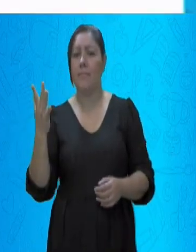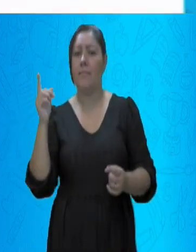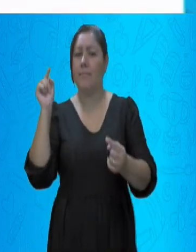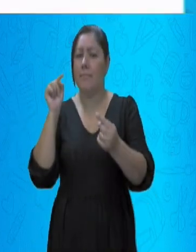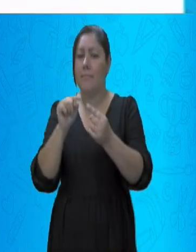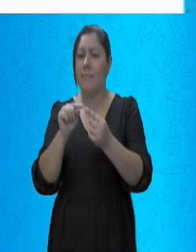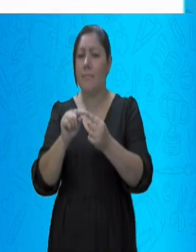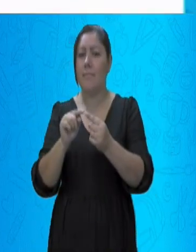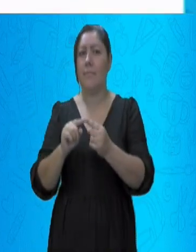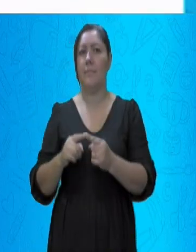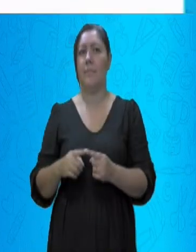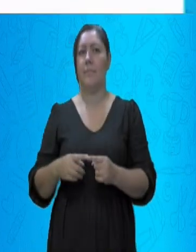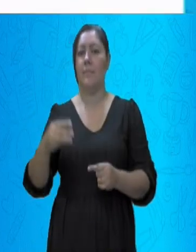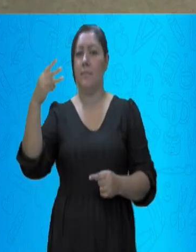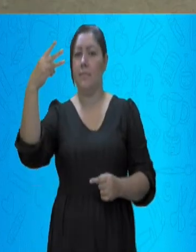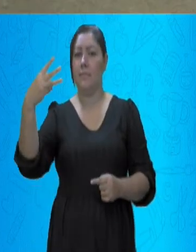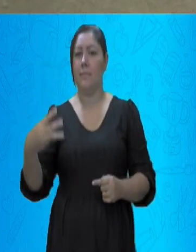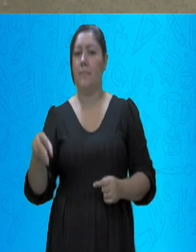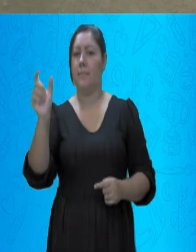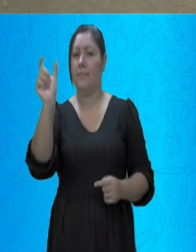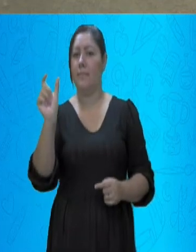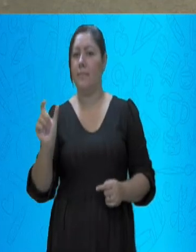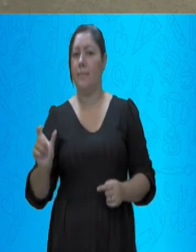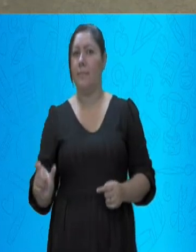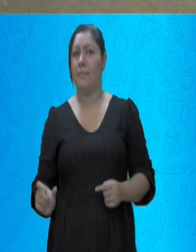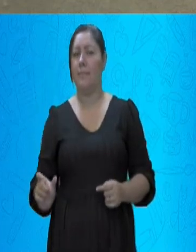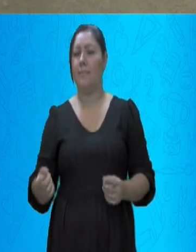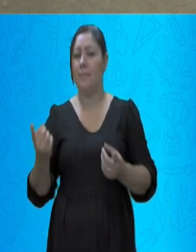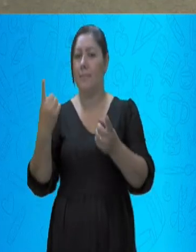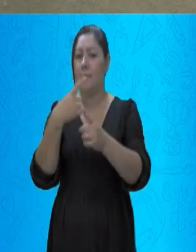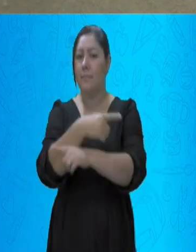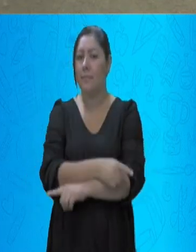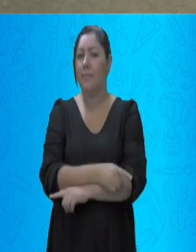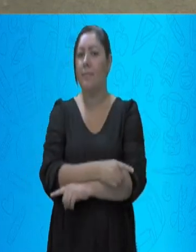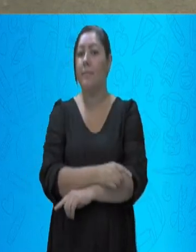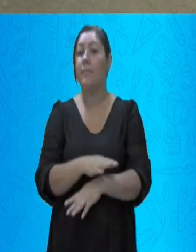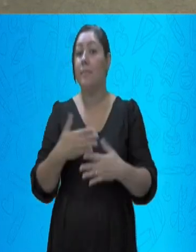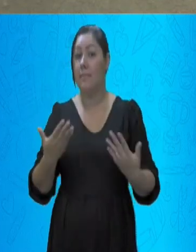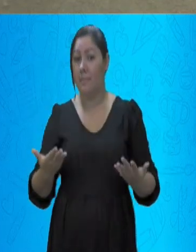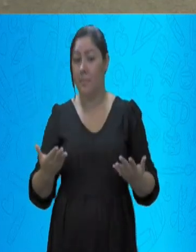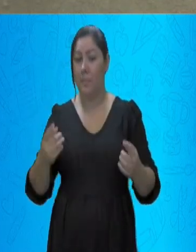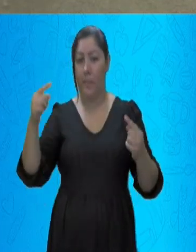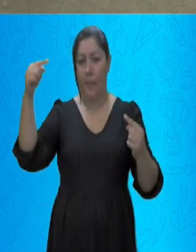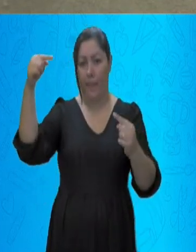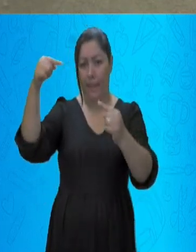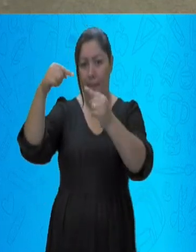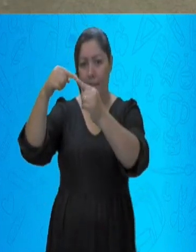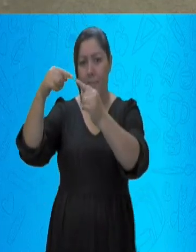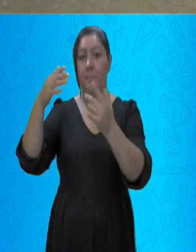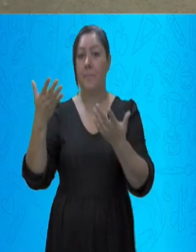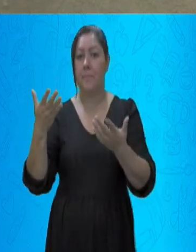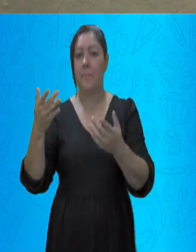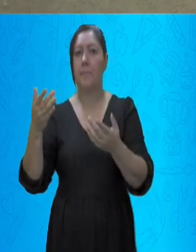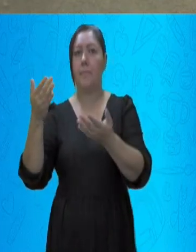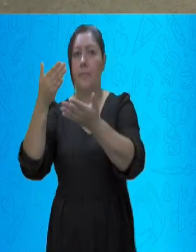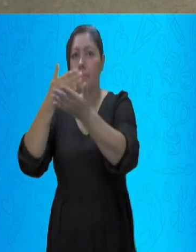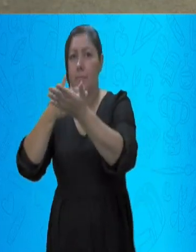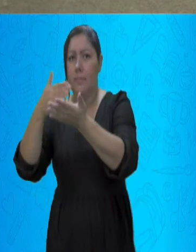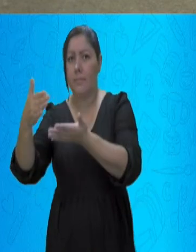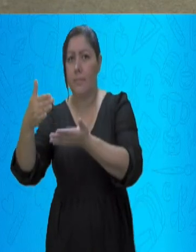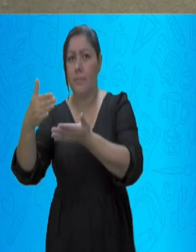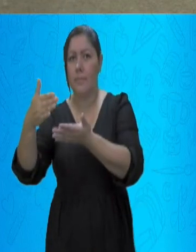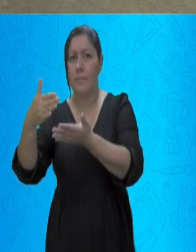das três palavras qual delas é o antônimo de final. Observem só, início, lado